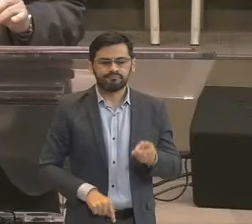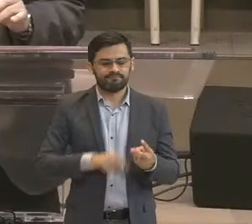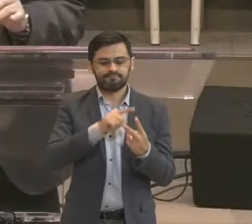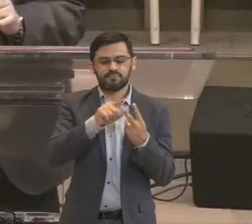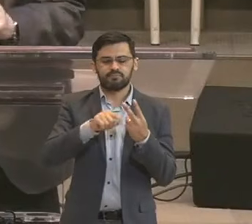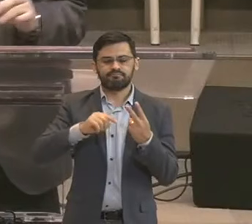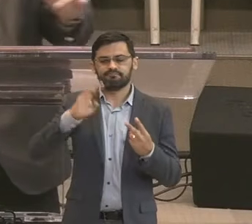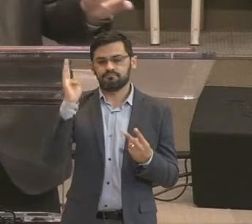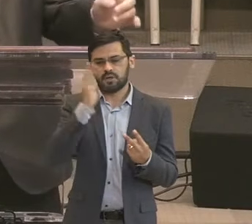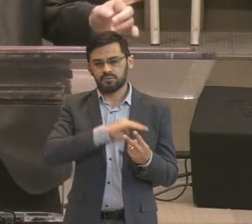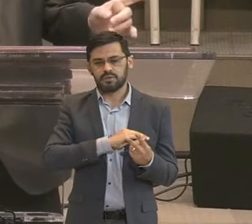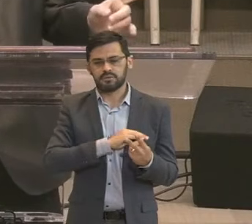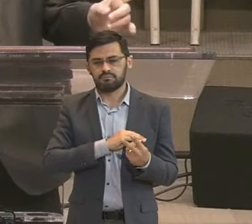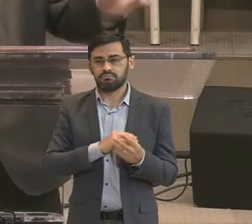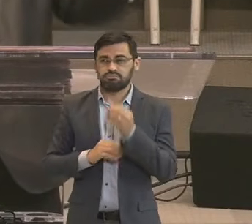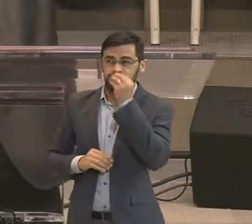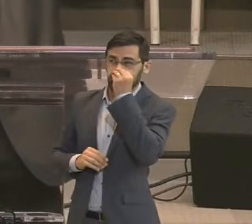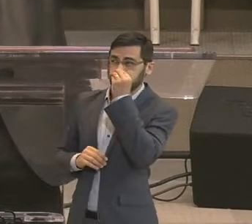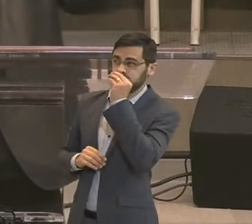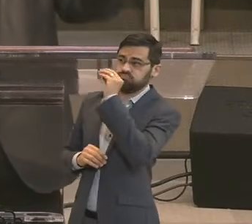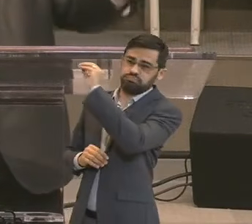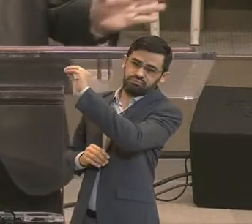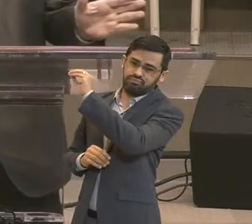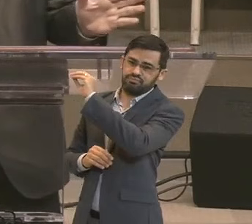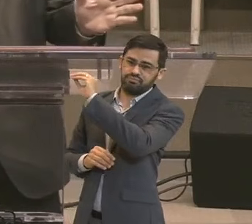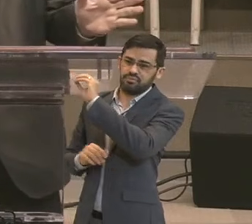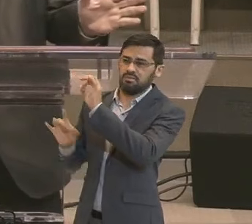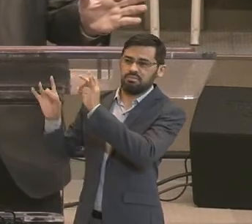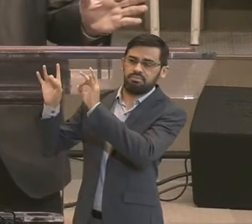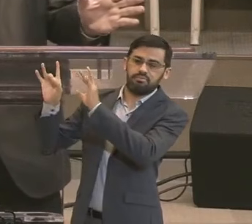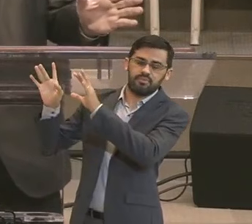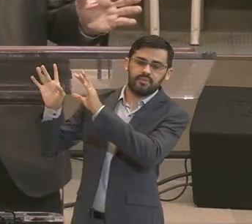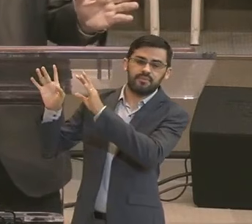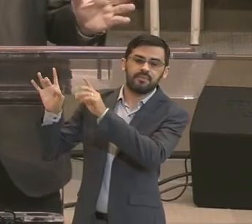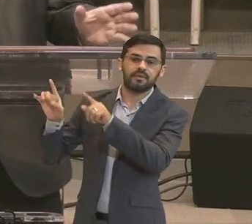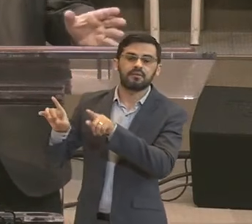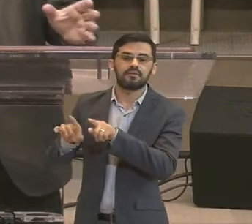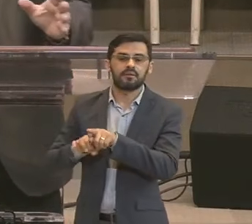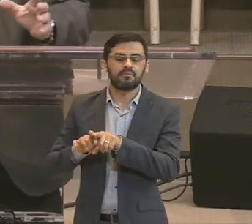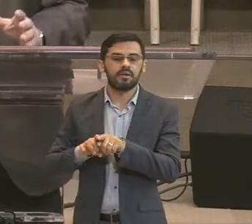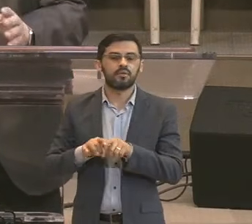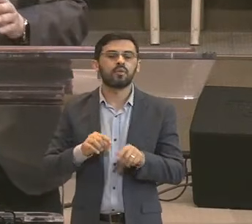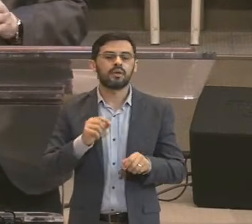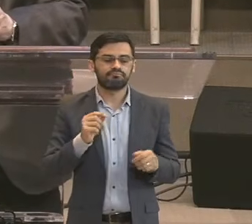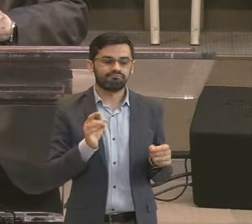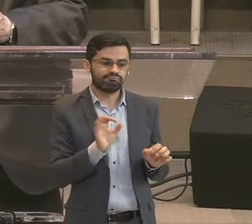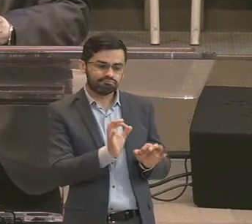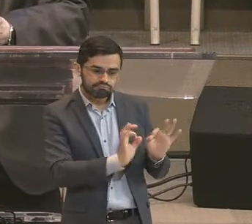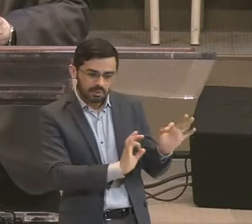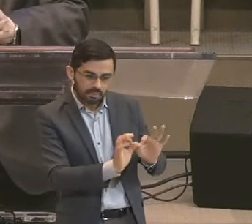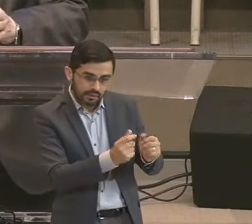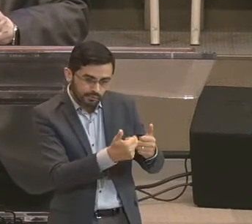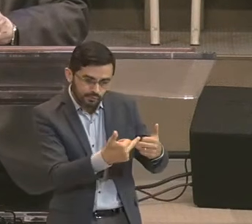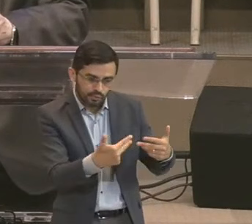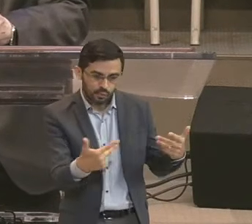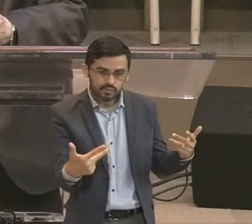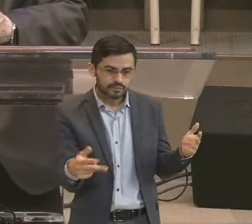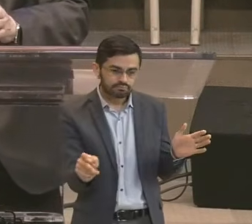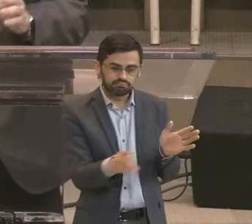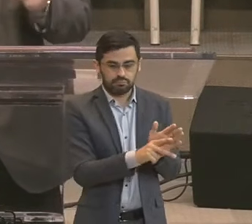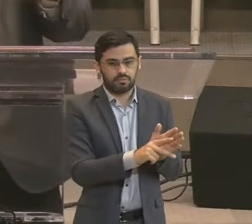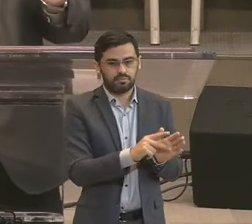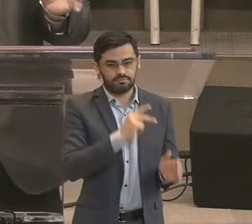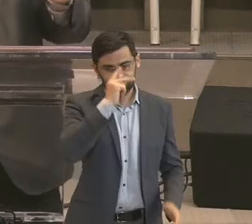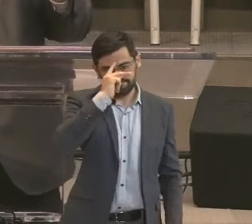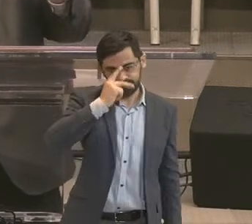maldades. A mim me deixaram um manancial de águas vivas e cavaram para si cisternas